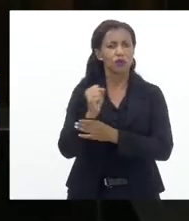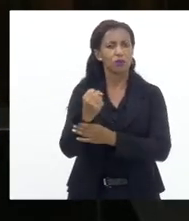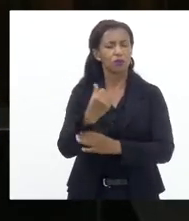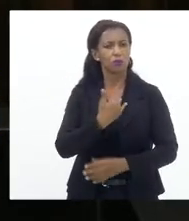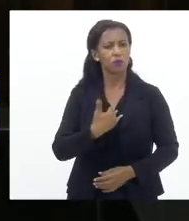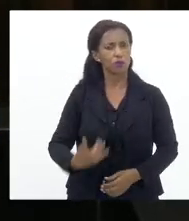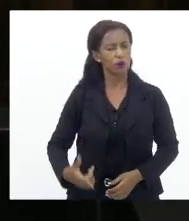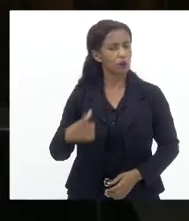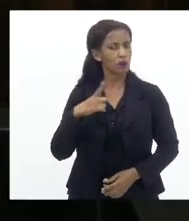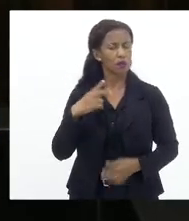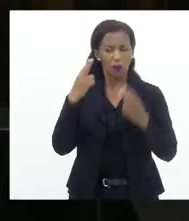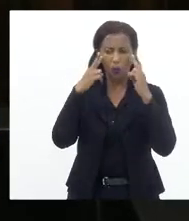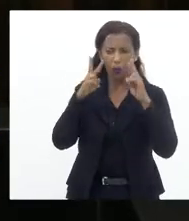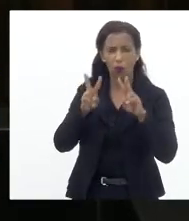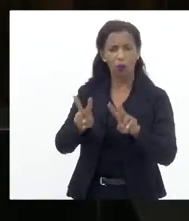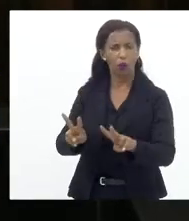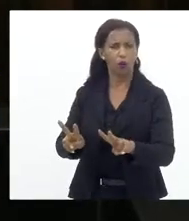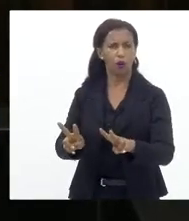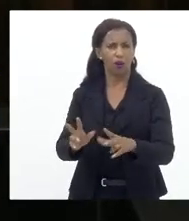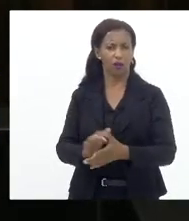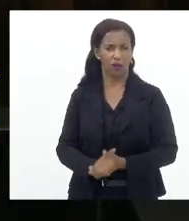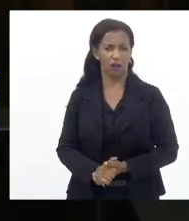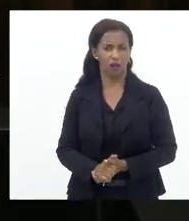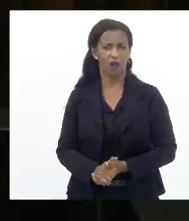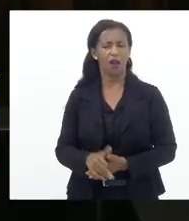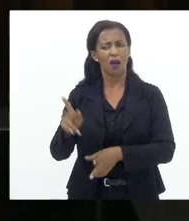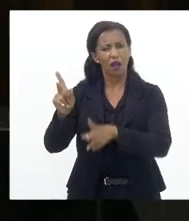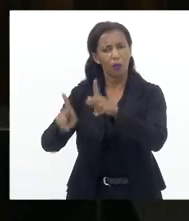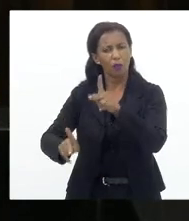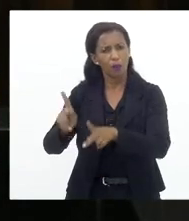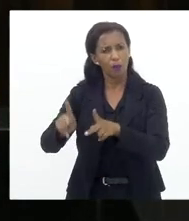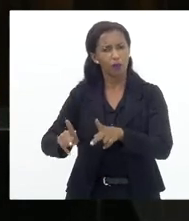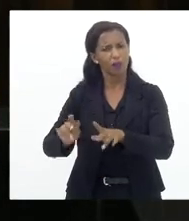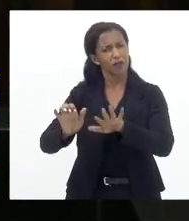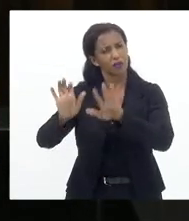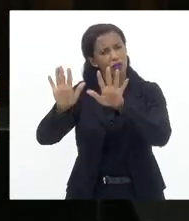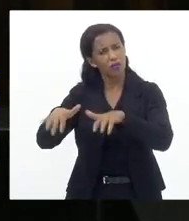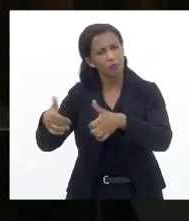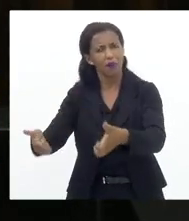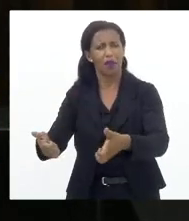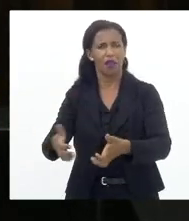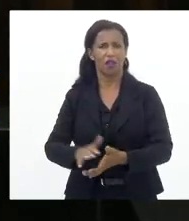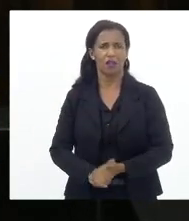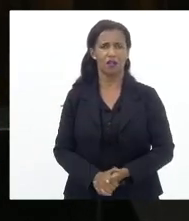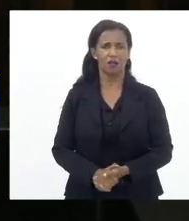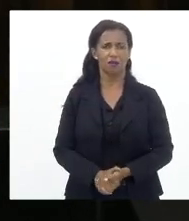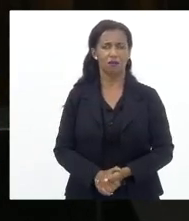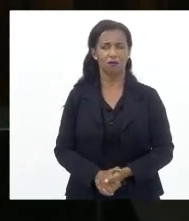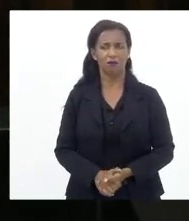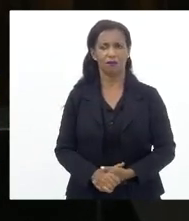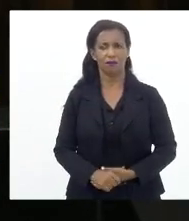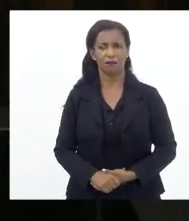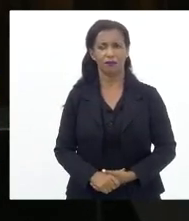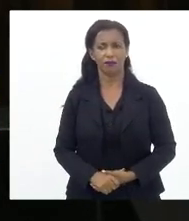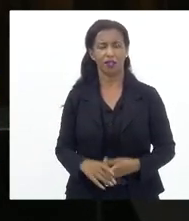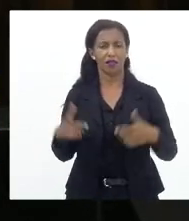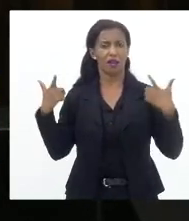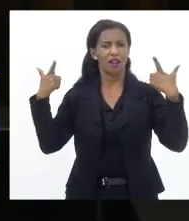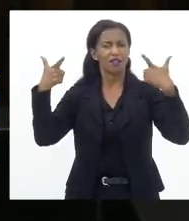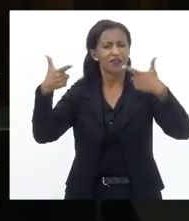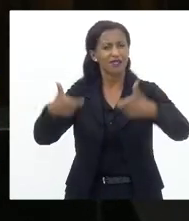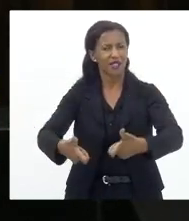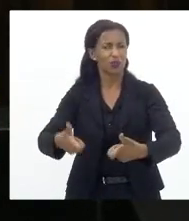Pública que tenha um olhar atento a essa população de bem que está sendo é